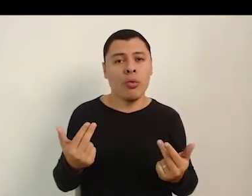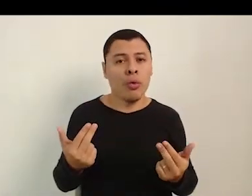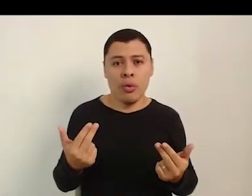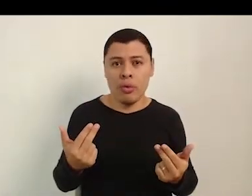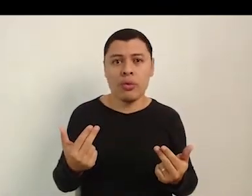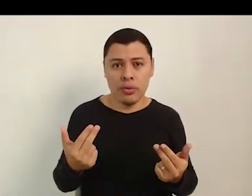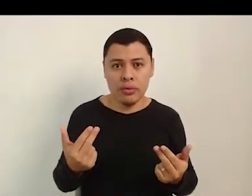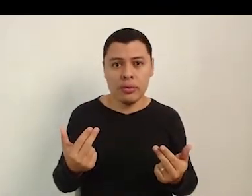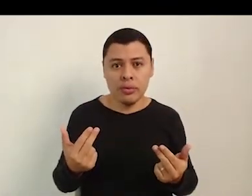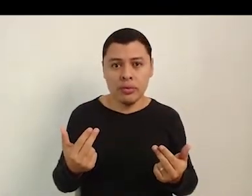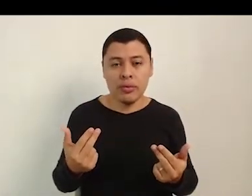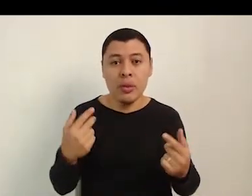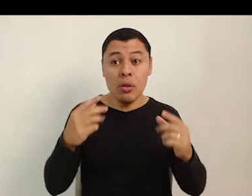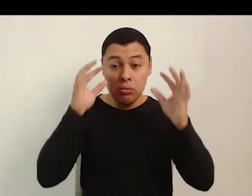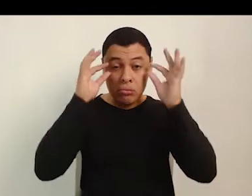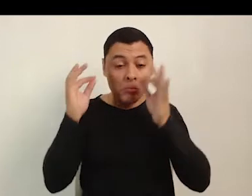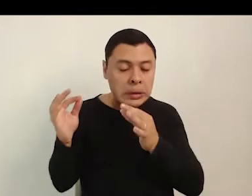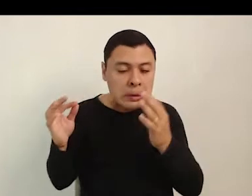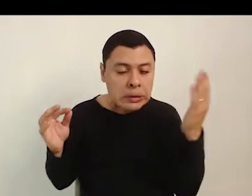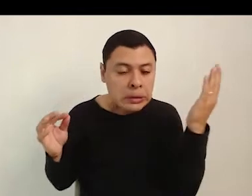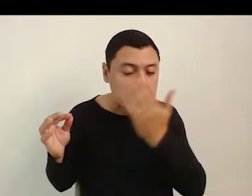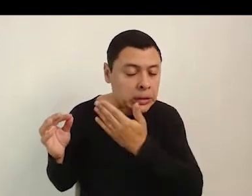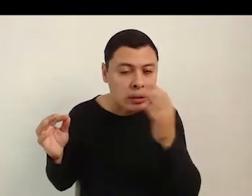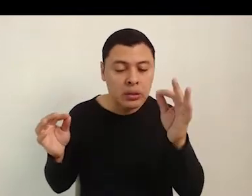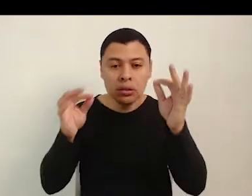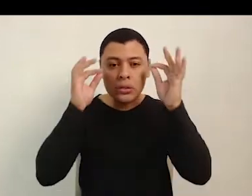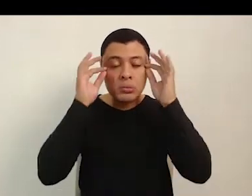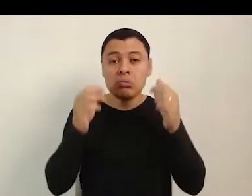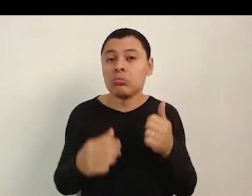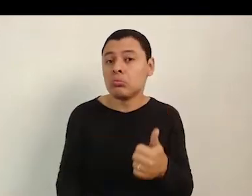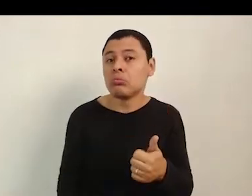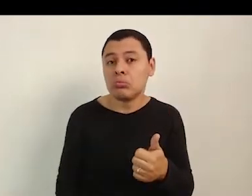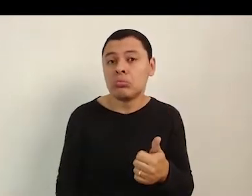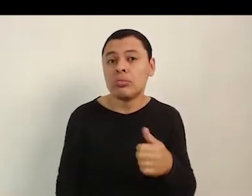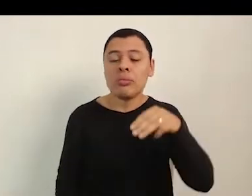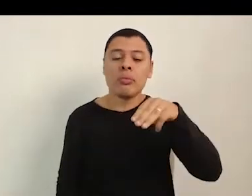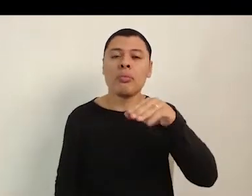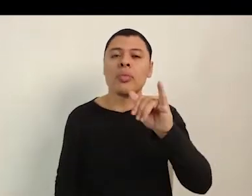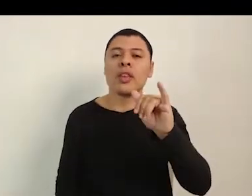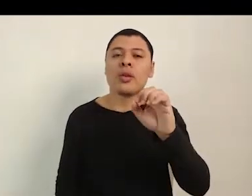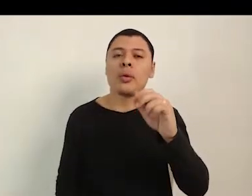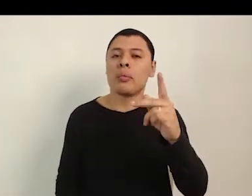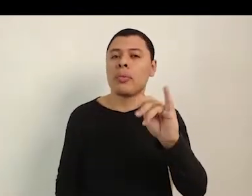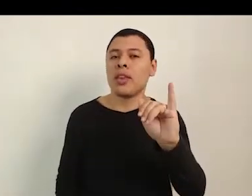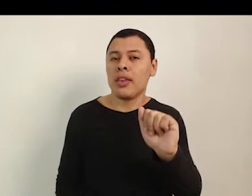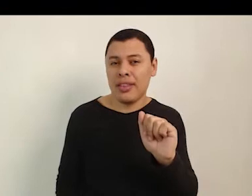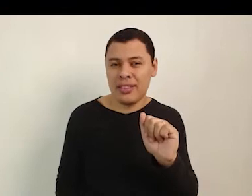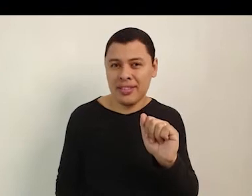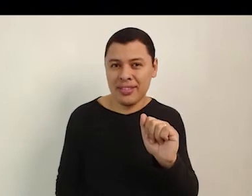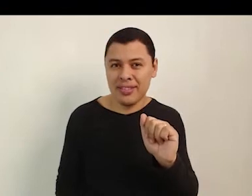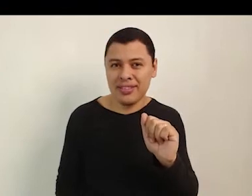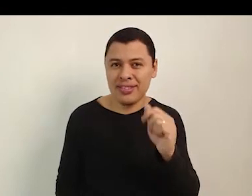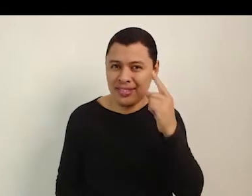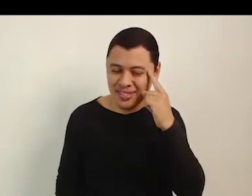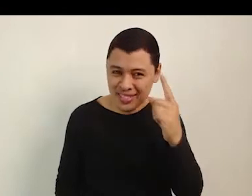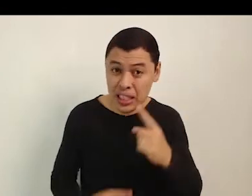uma correção e permite a ela ter a visão restaurada. Então, também é um tipo de tecnologia assistiva. Então, tecnologias